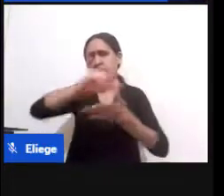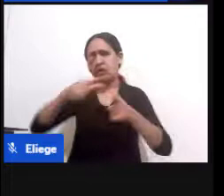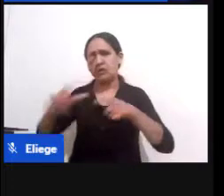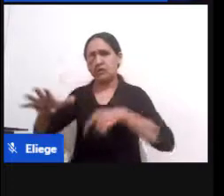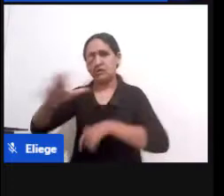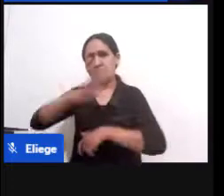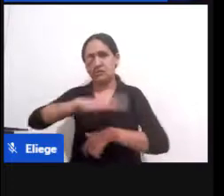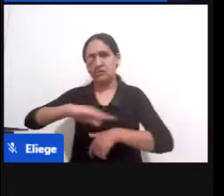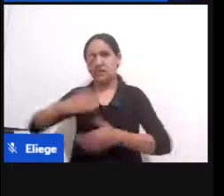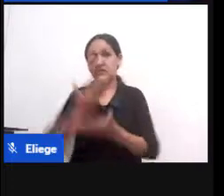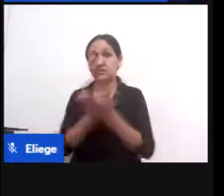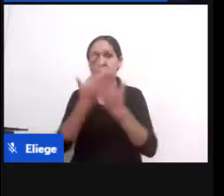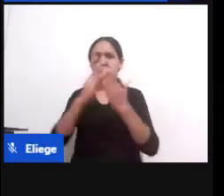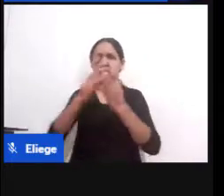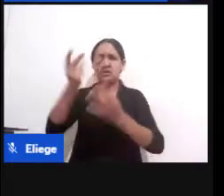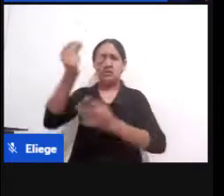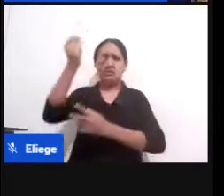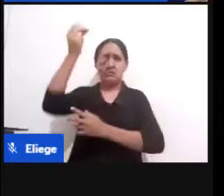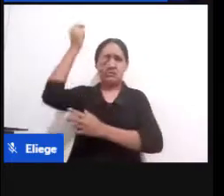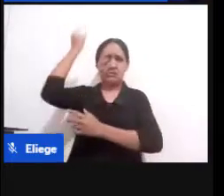Revolução Industrial,